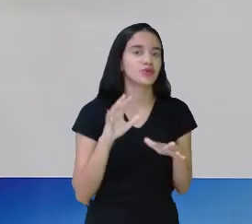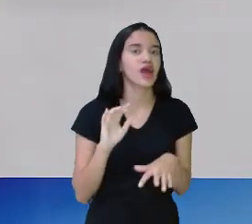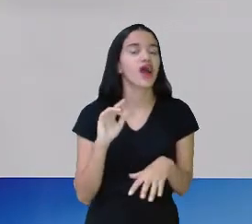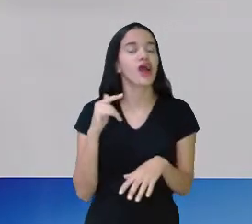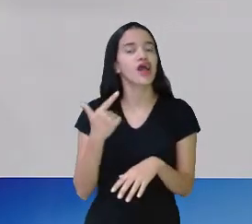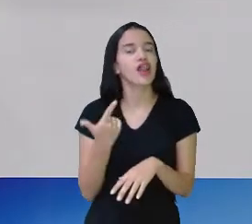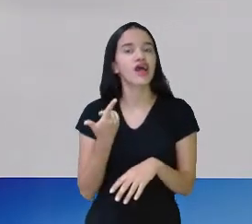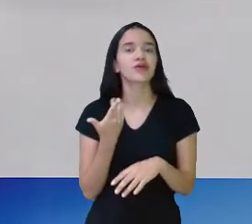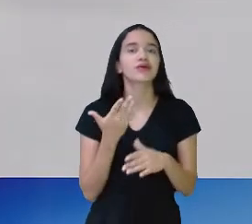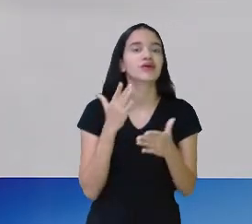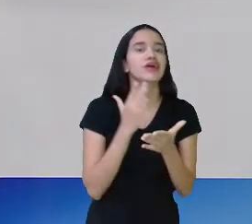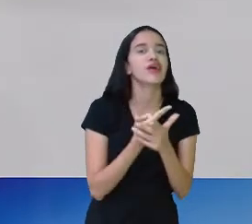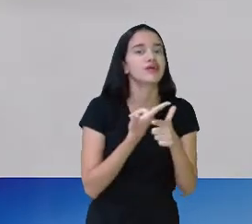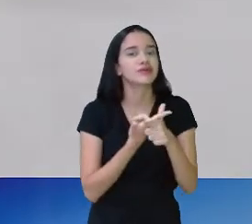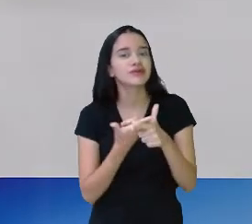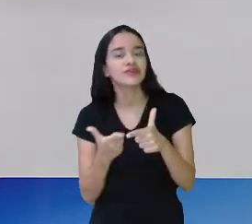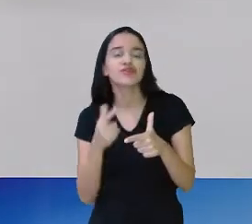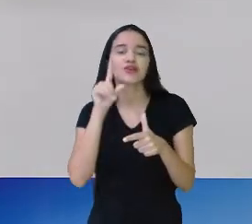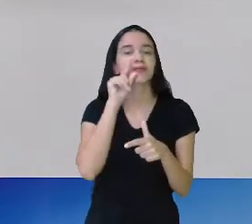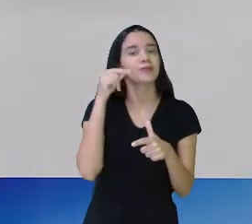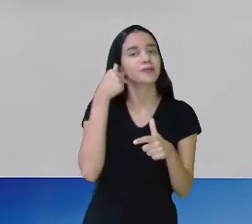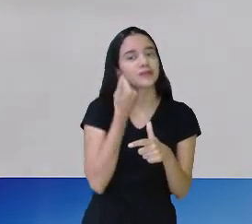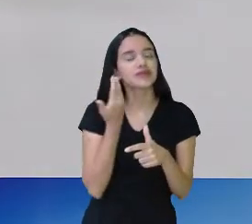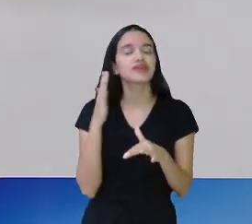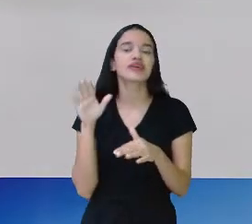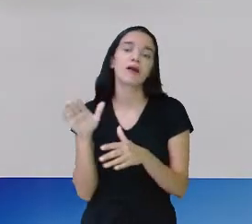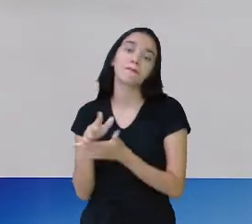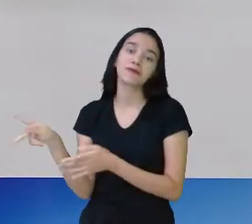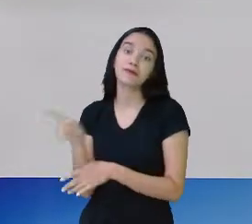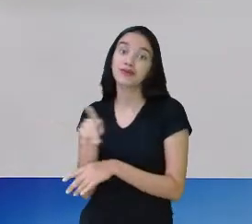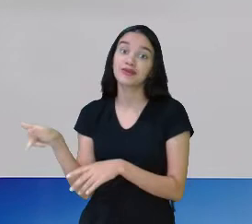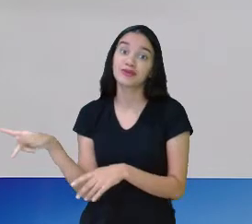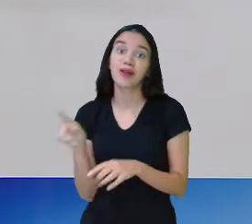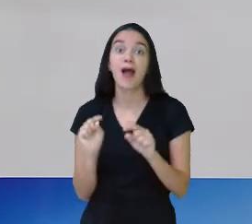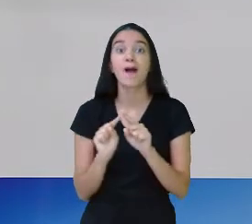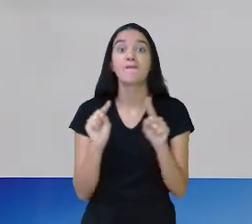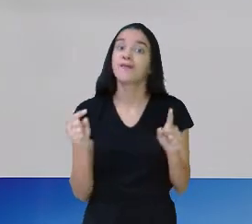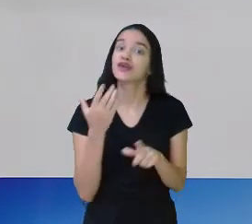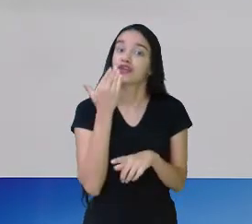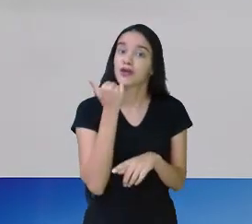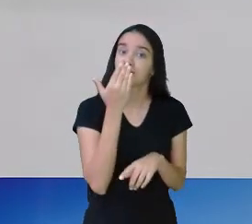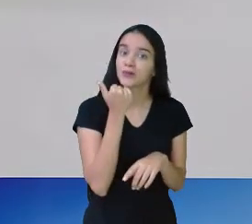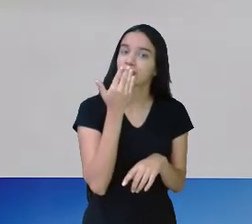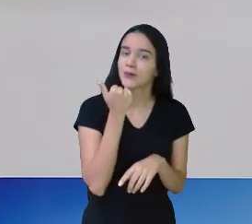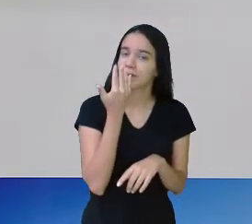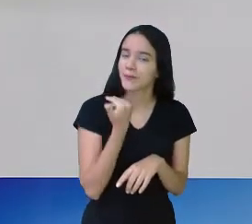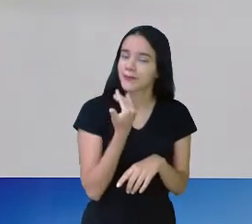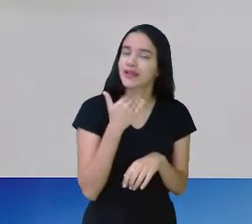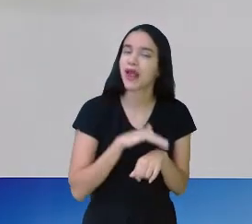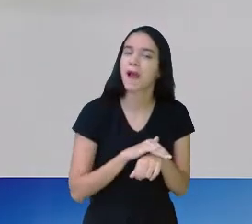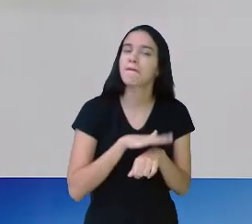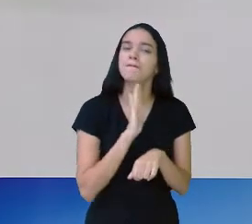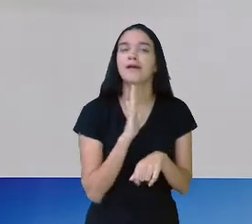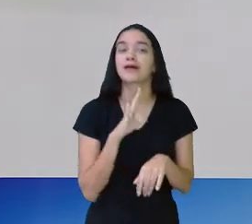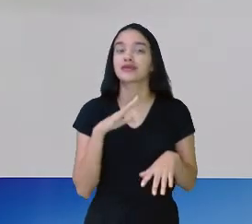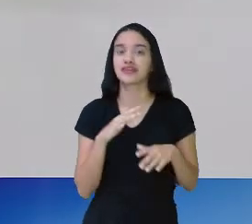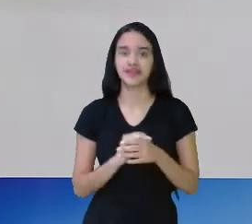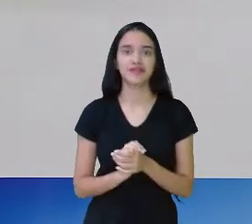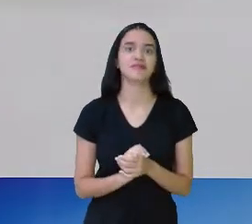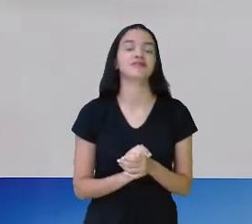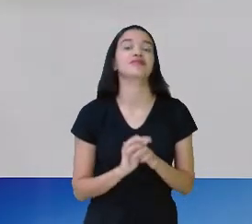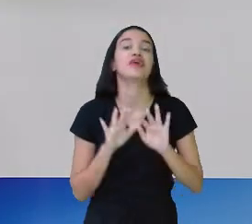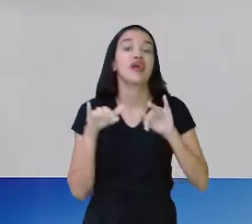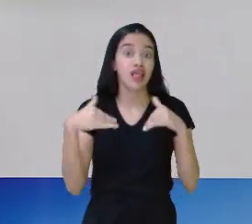que eu iria dividir com Midian, com a professora Abigail, mas certamente eu comeria grande parte de tudo que